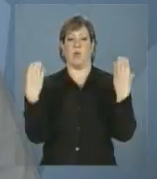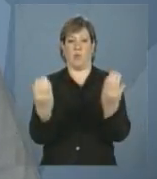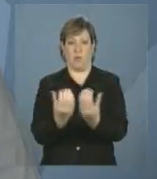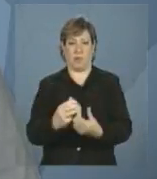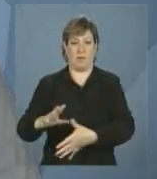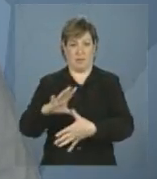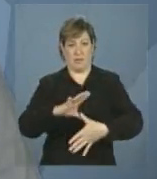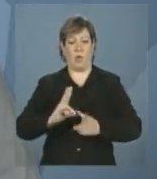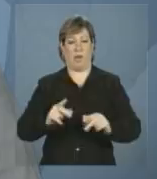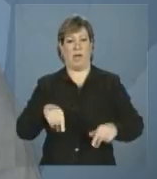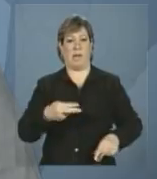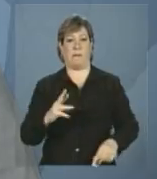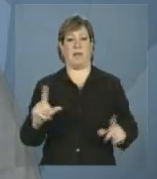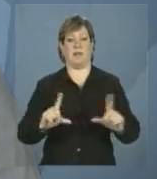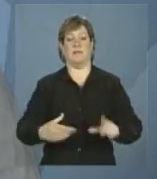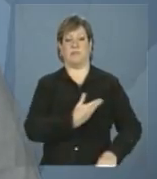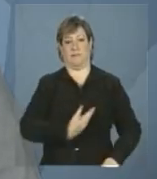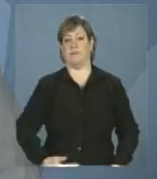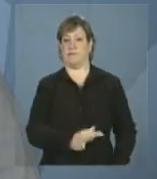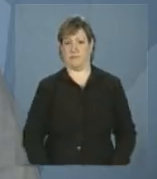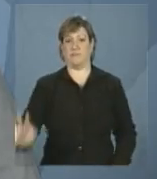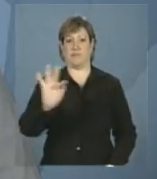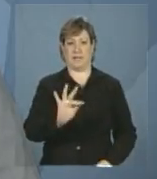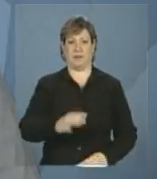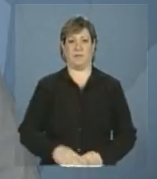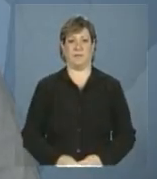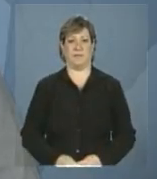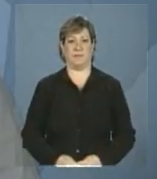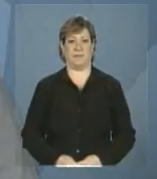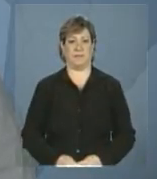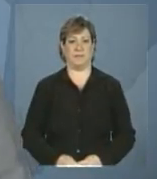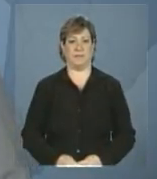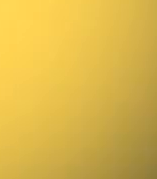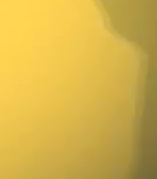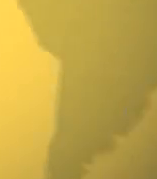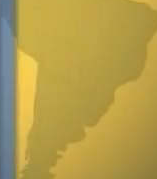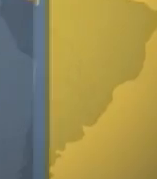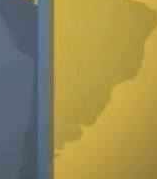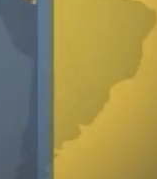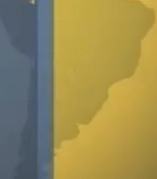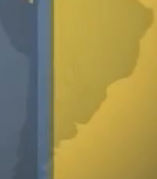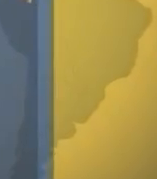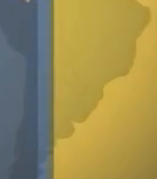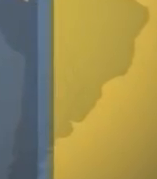da Cúpula das Américas. Continue com a gente, NBR, a TV do Governo Federal.